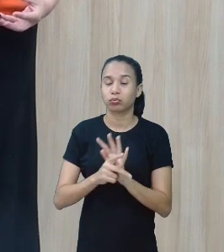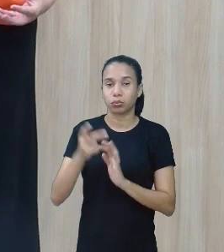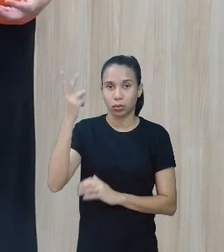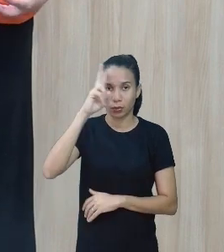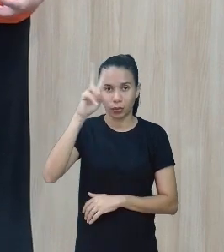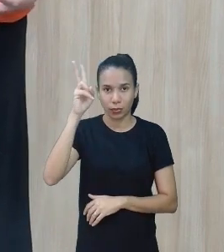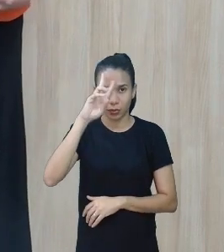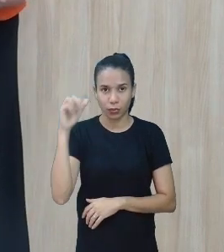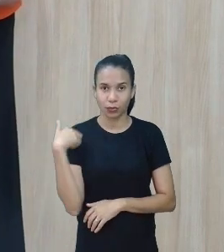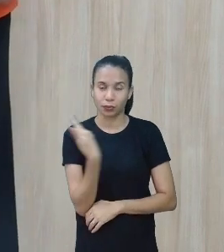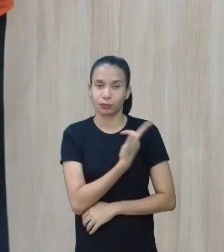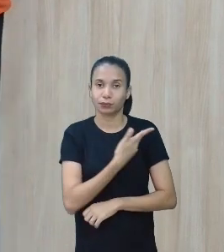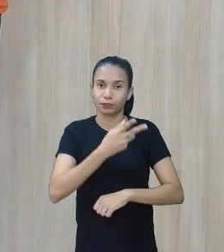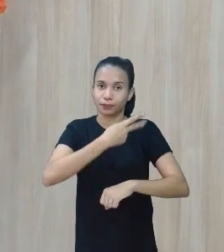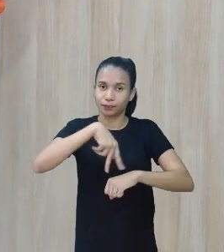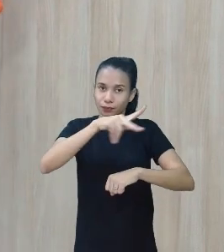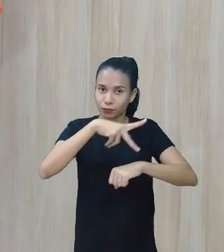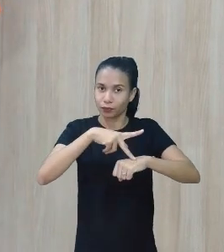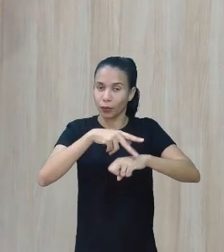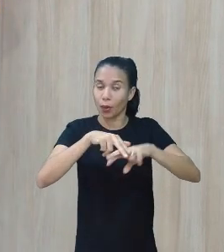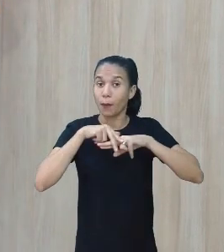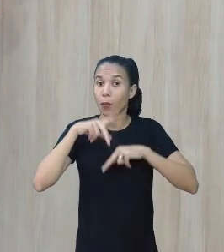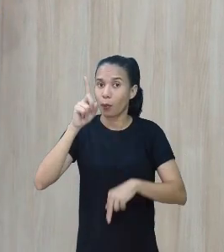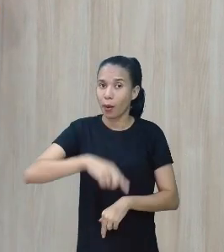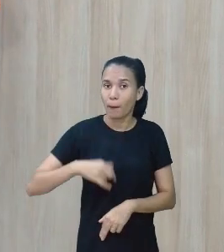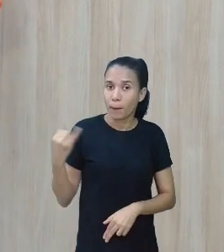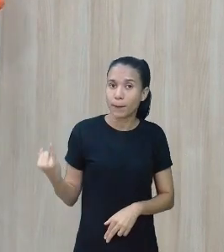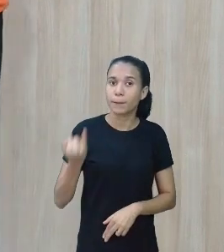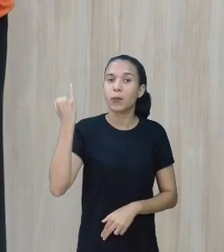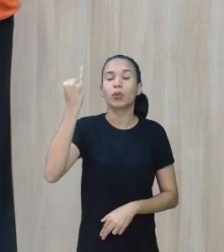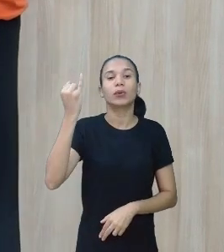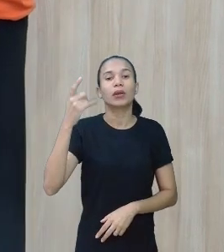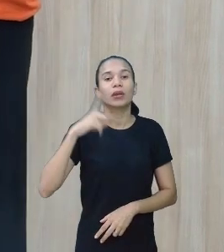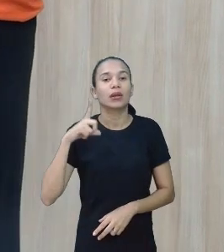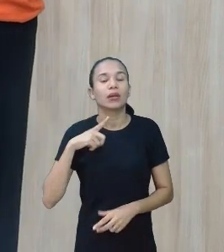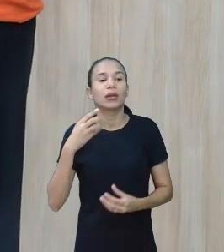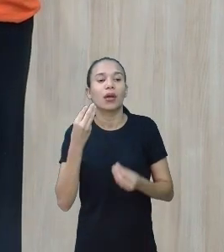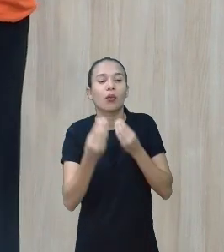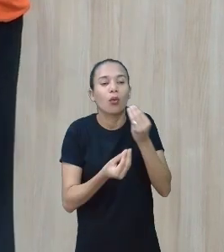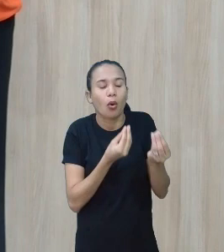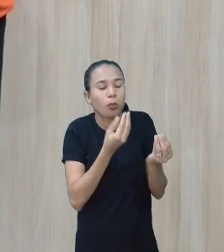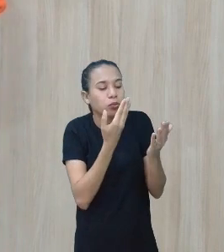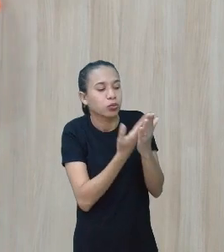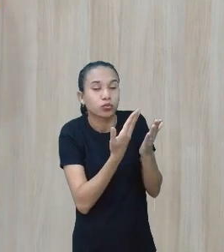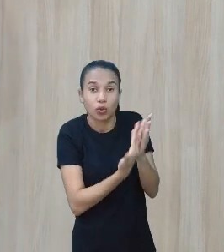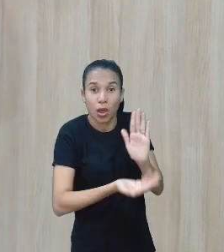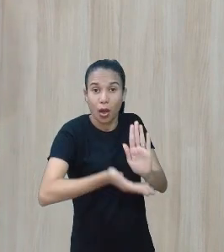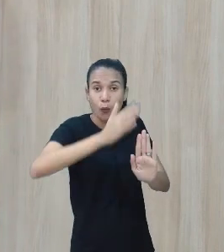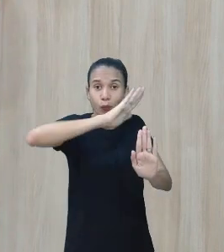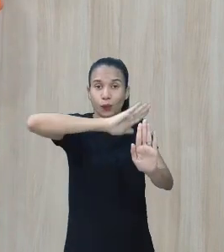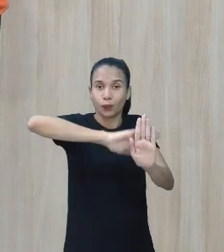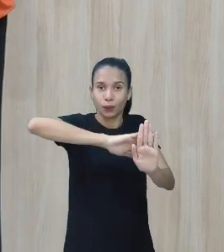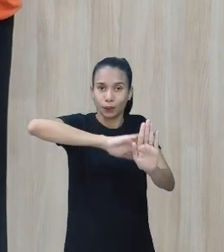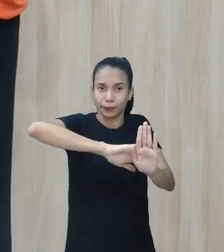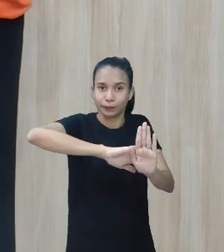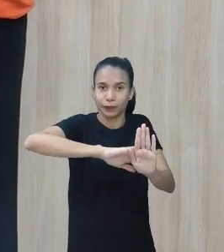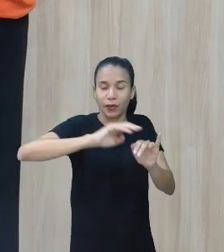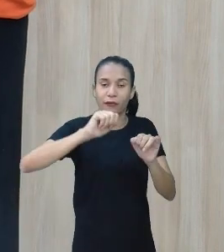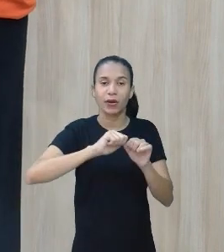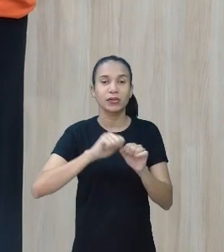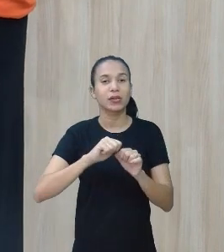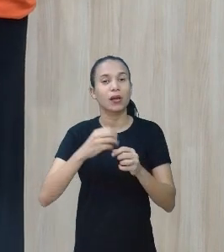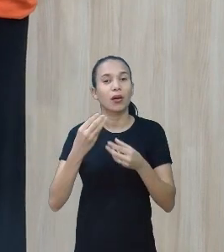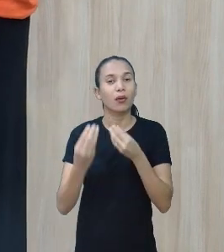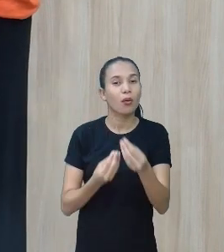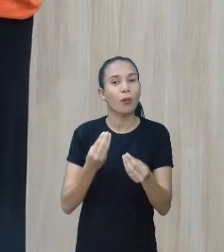histórica do nosso país. Então, é muito importante, quando nós vamos trabalhar os implícitos, nós fazermos